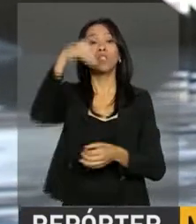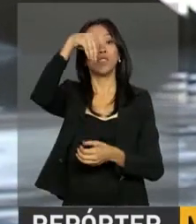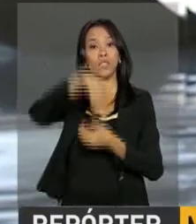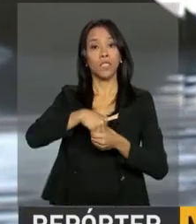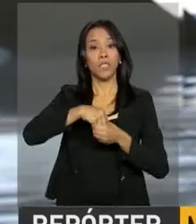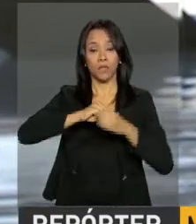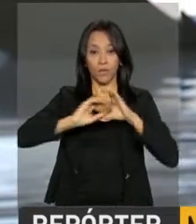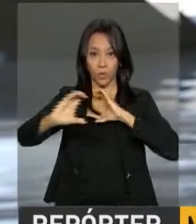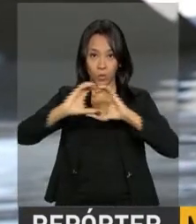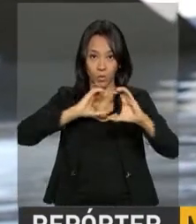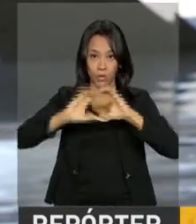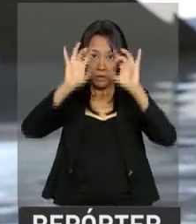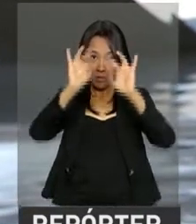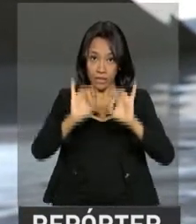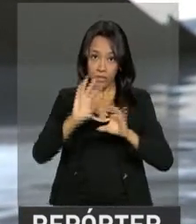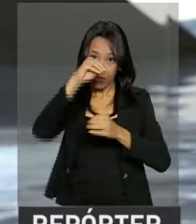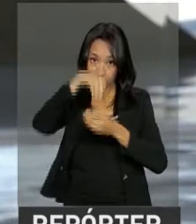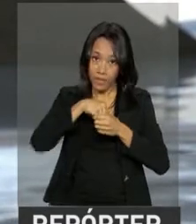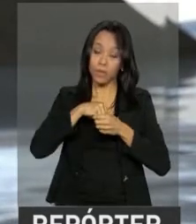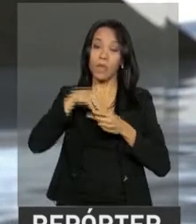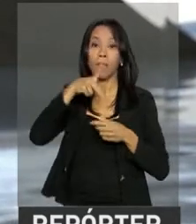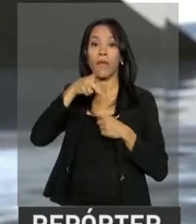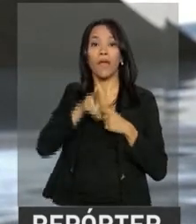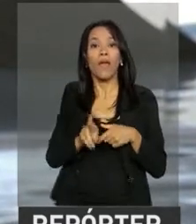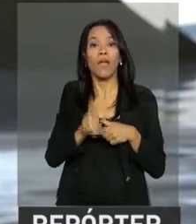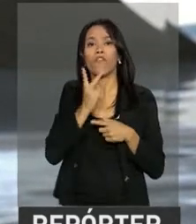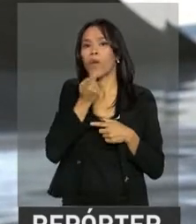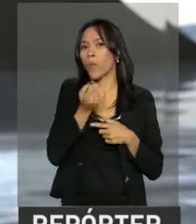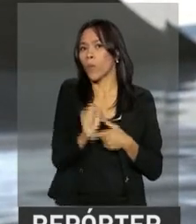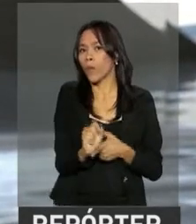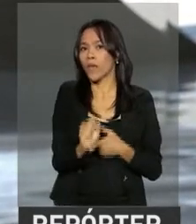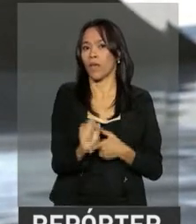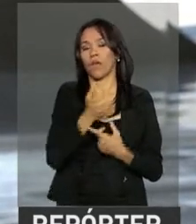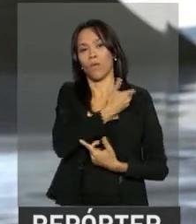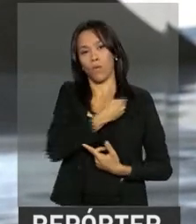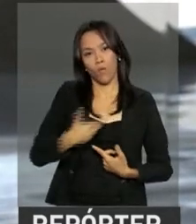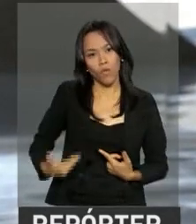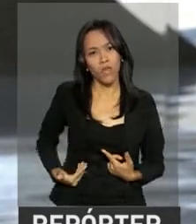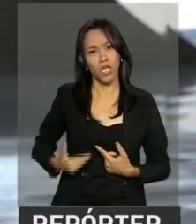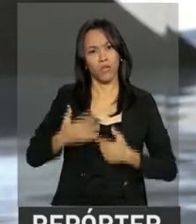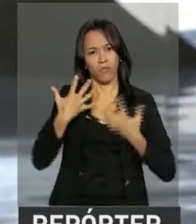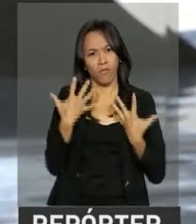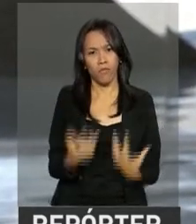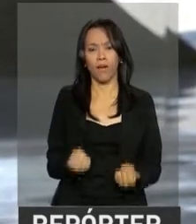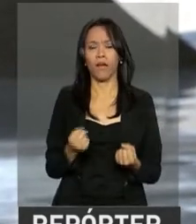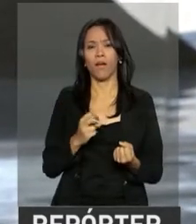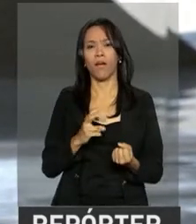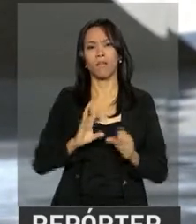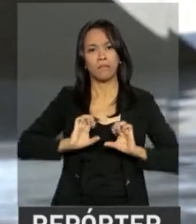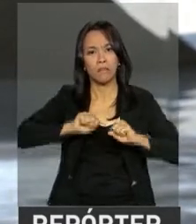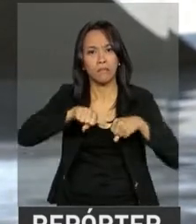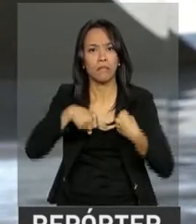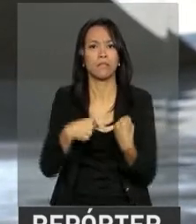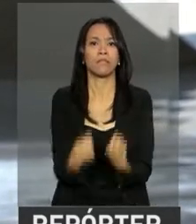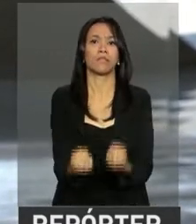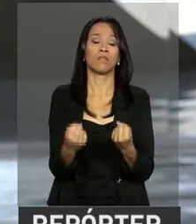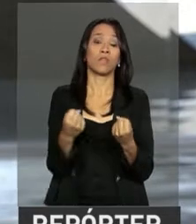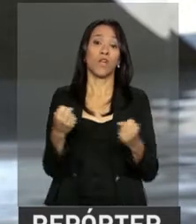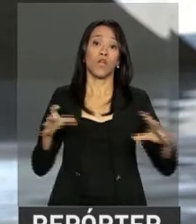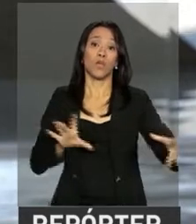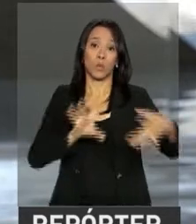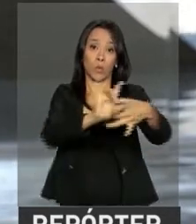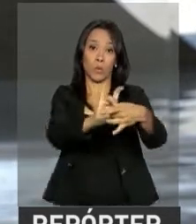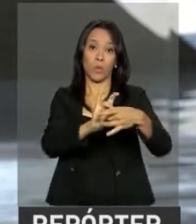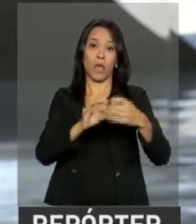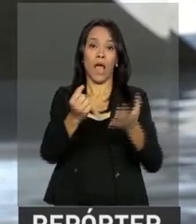divulgou há pouco uma nota informando que o governo vai fazer todo possível junto à base aliada no congresso nacional